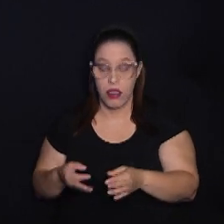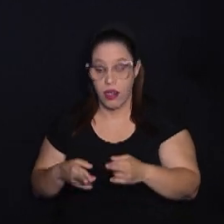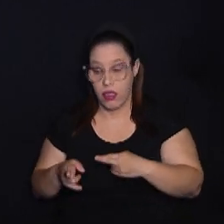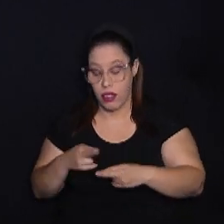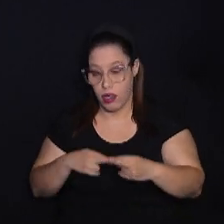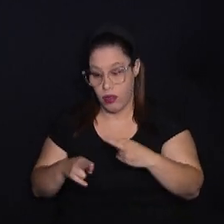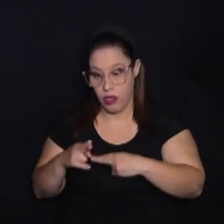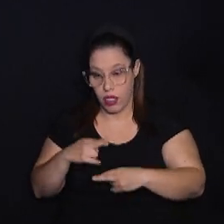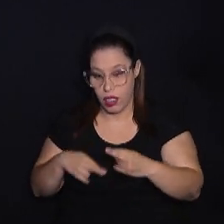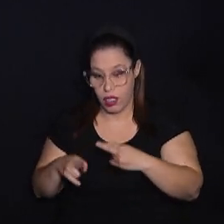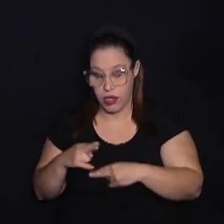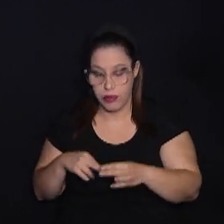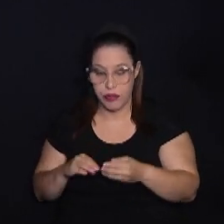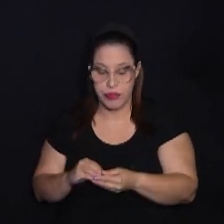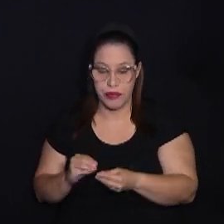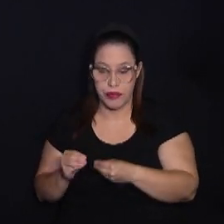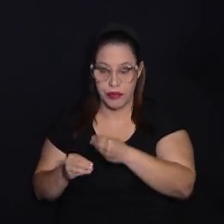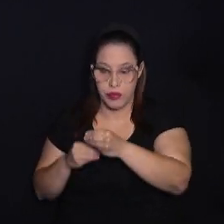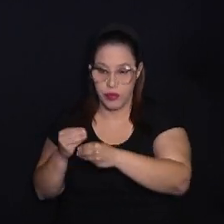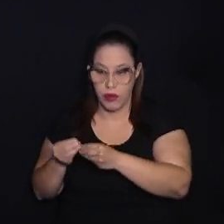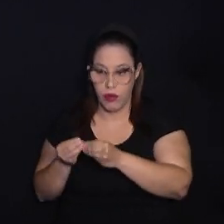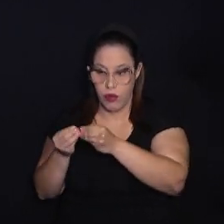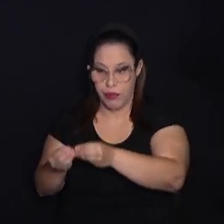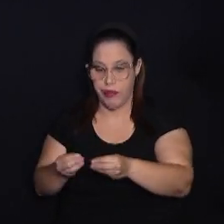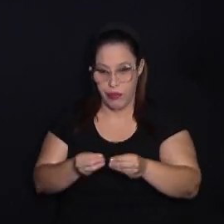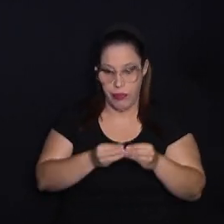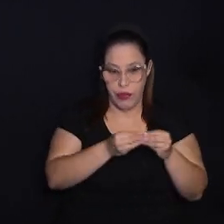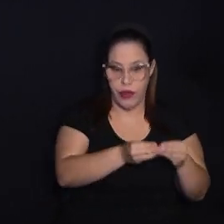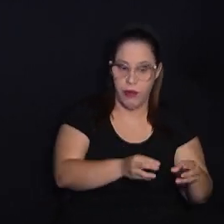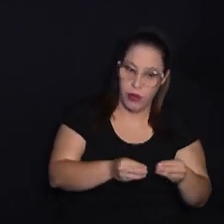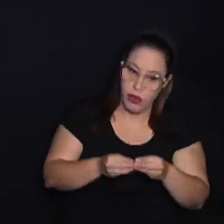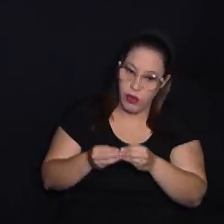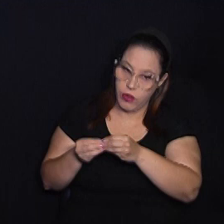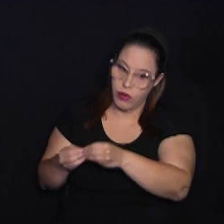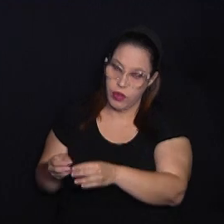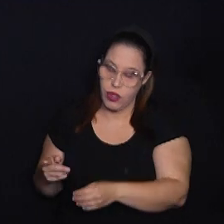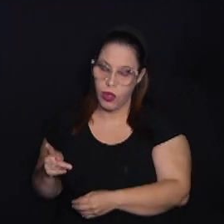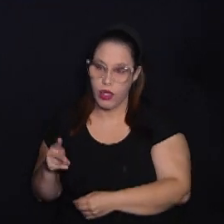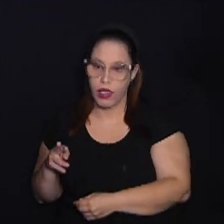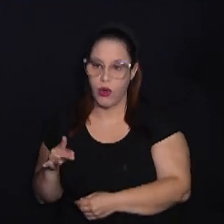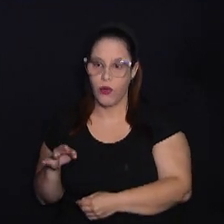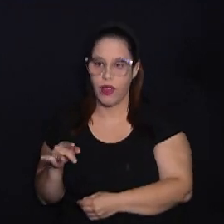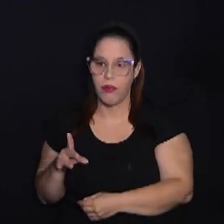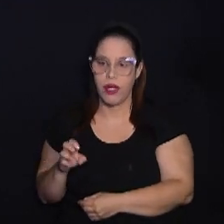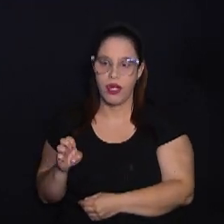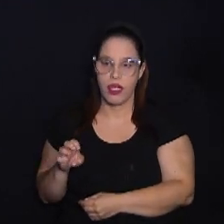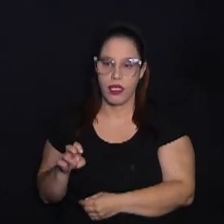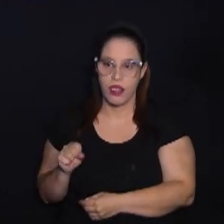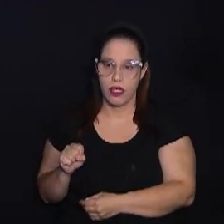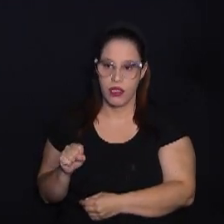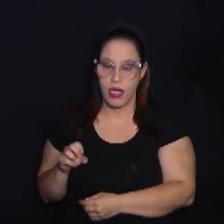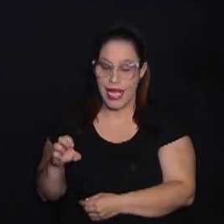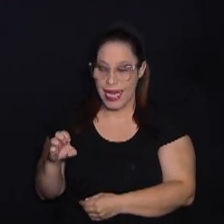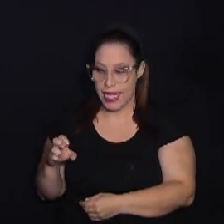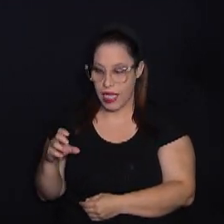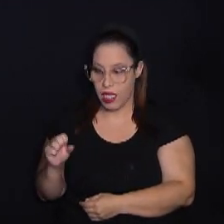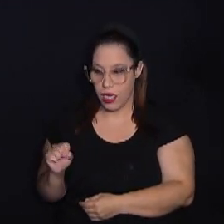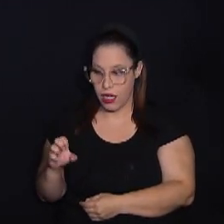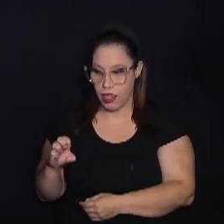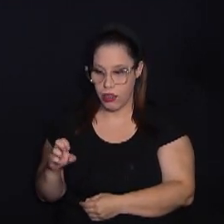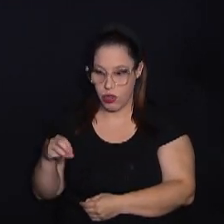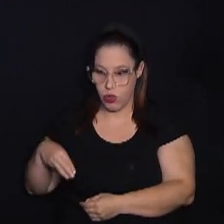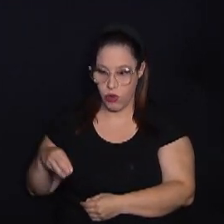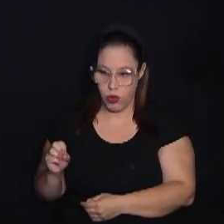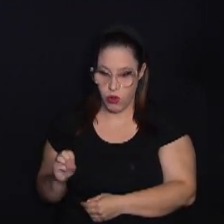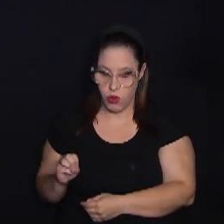contabilidade, promovidas pelo Sindicato dos Contabilistas de Campinas, SESCOM, e pelo Conselho